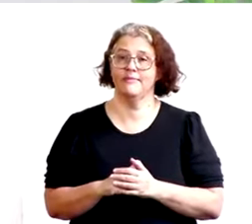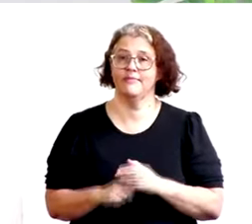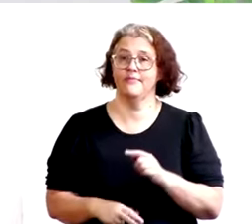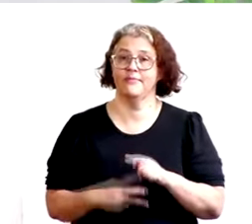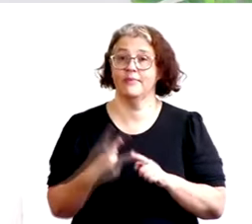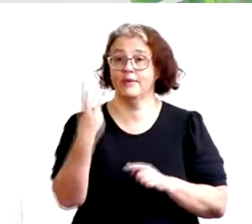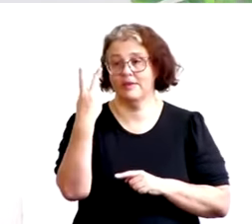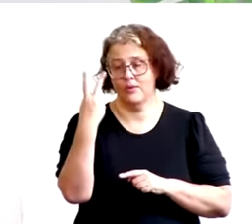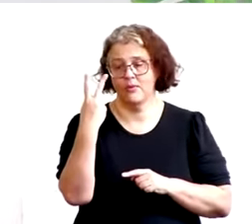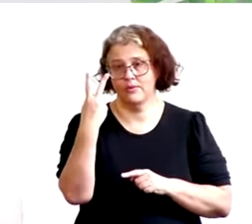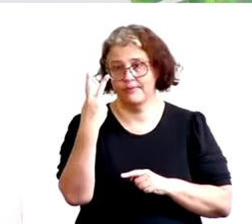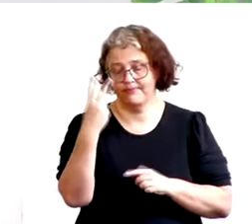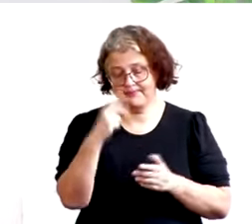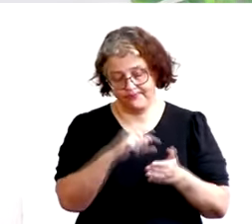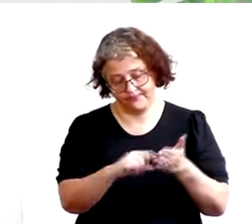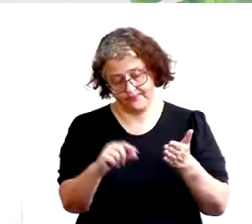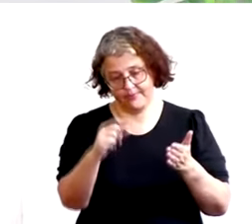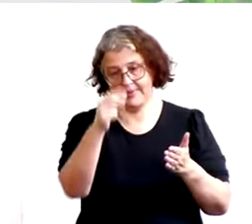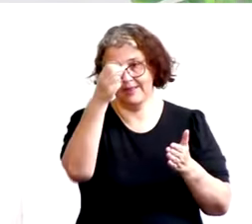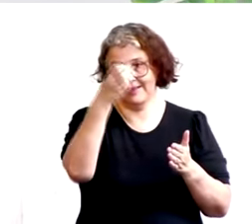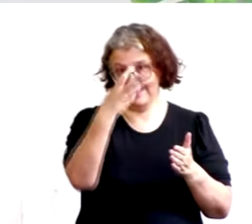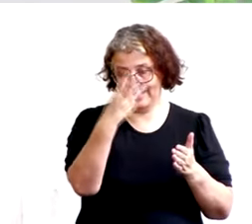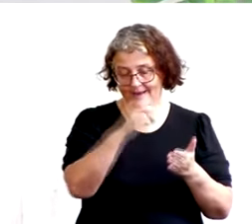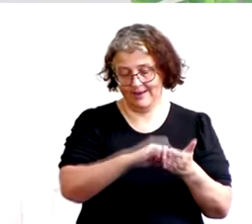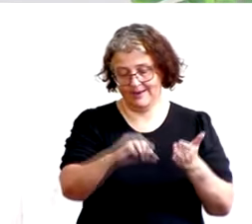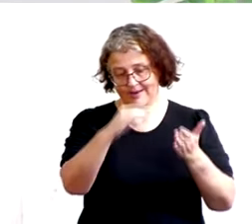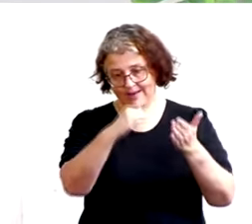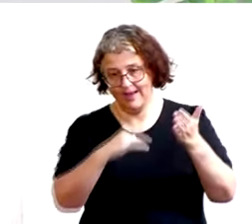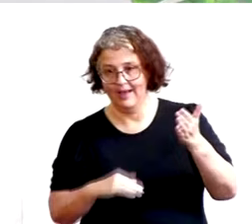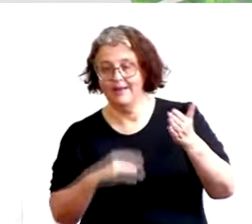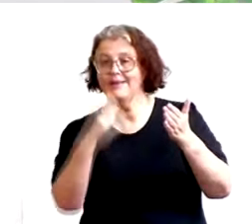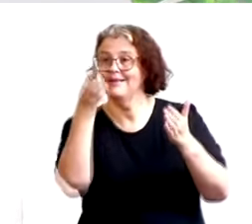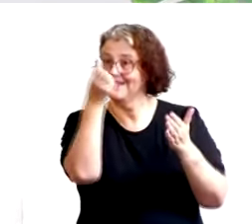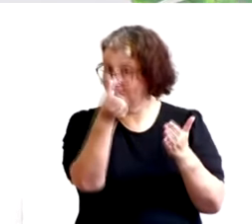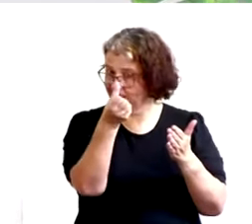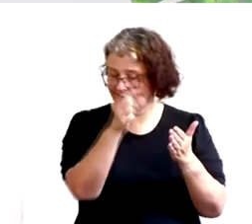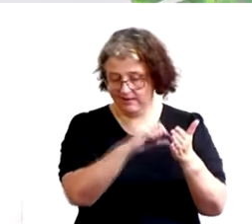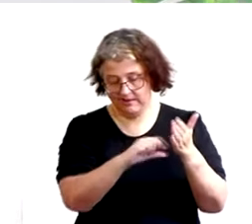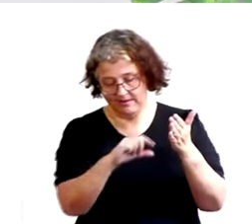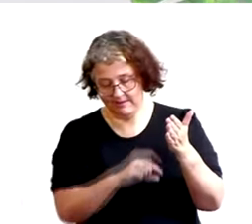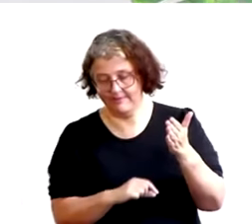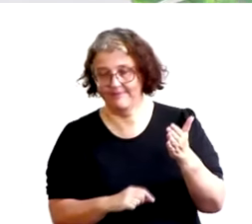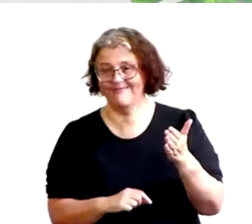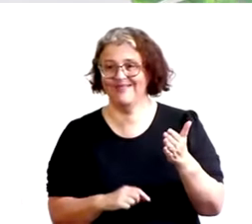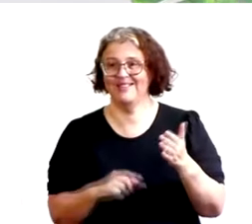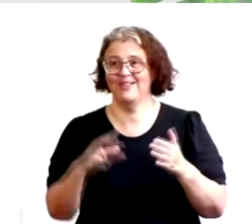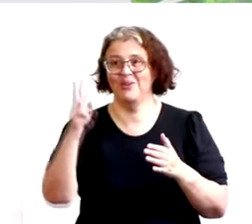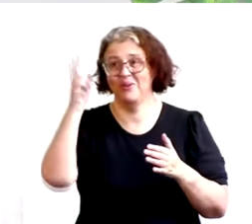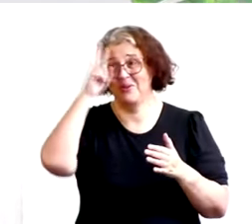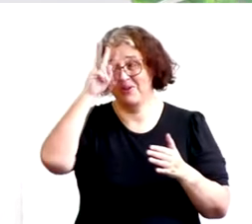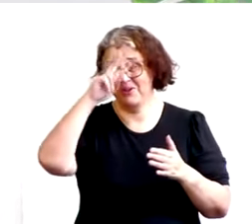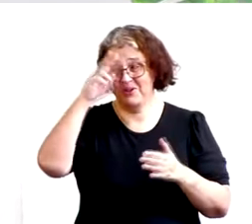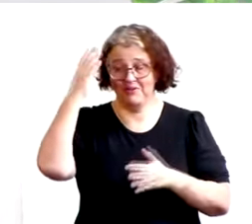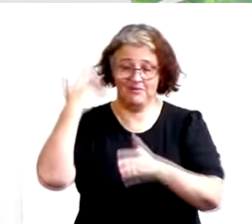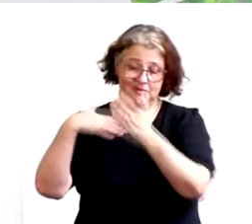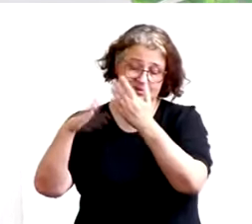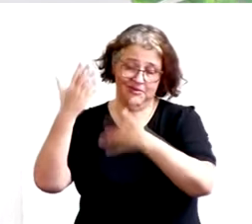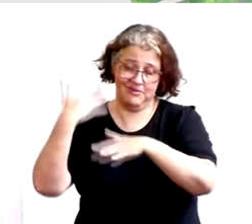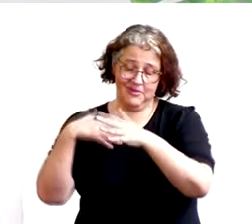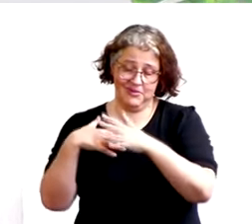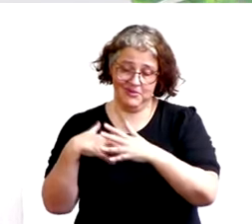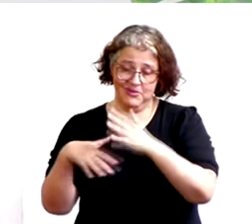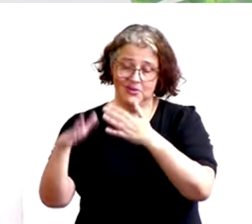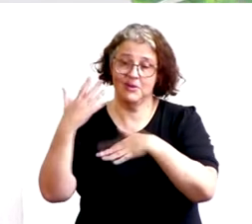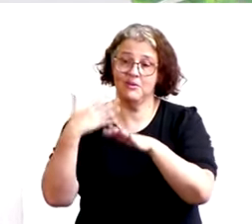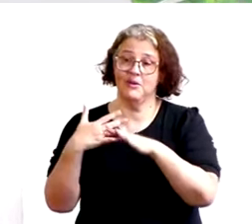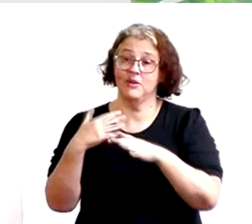estrofe que está nos Versículos de três a seis duras memórias e bons de Bons